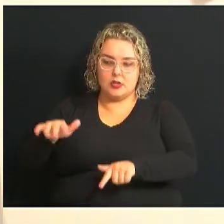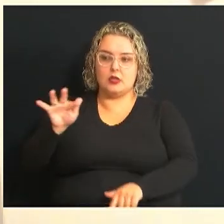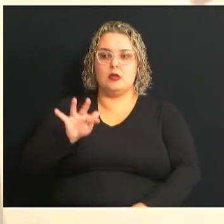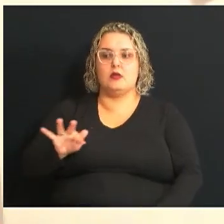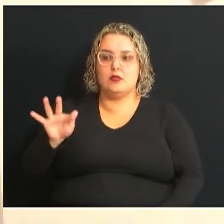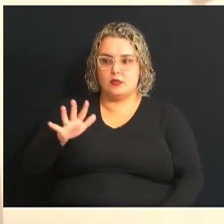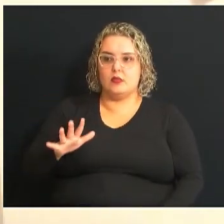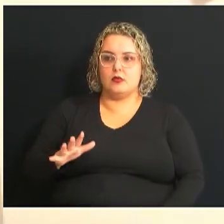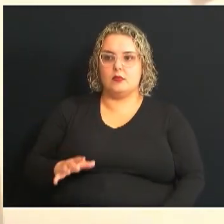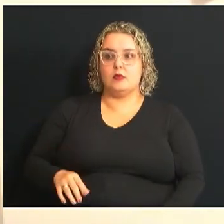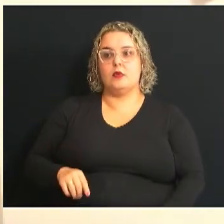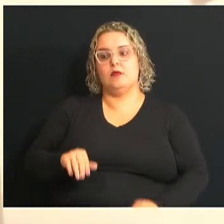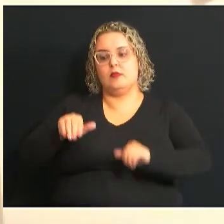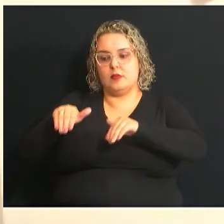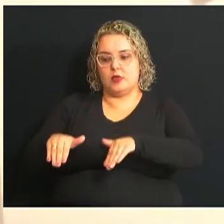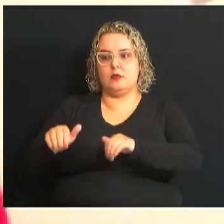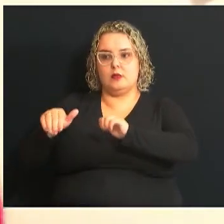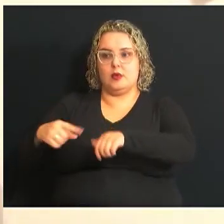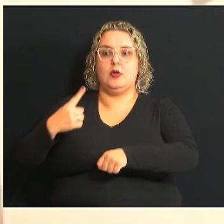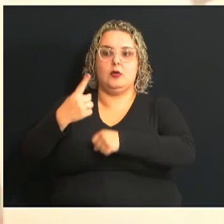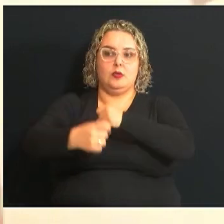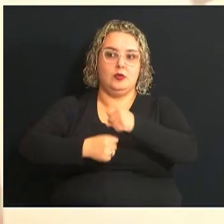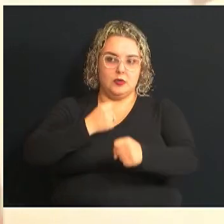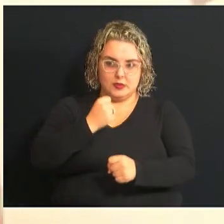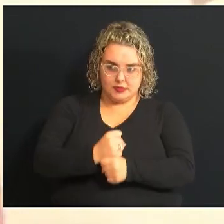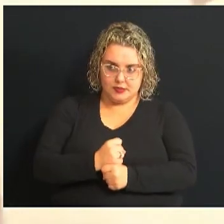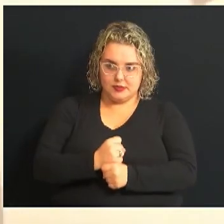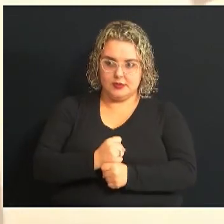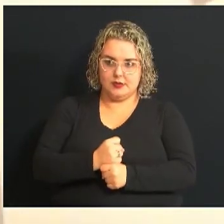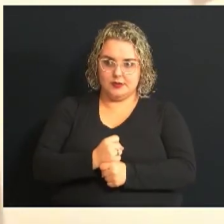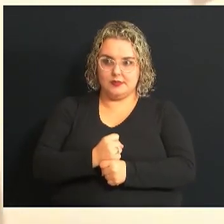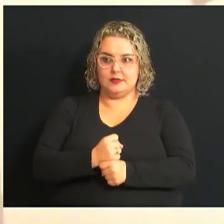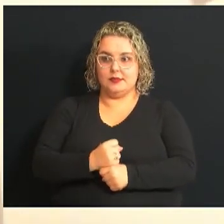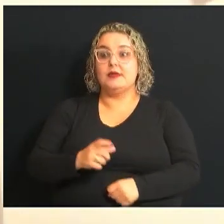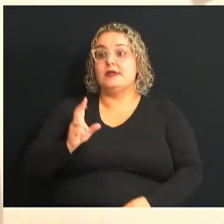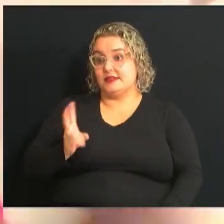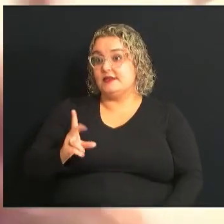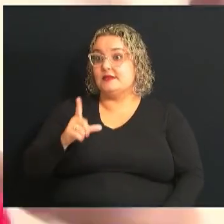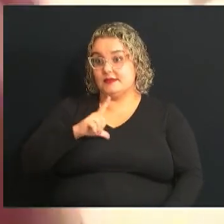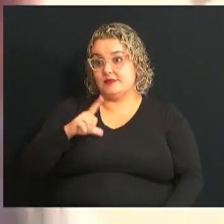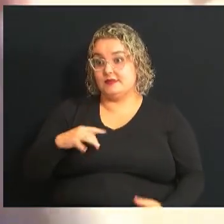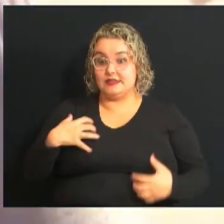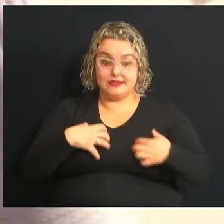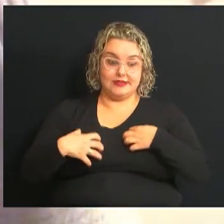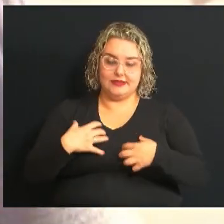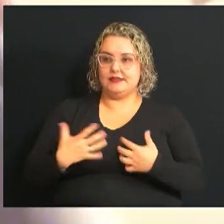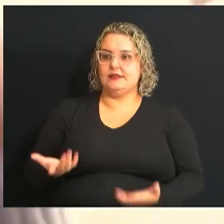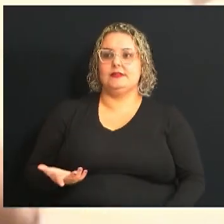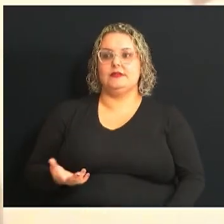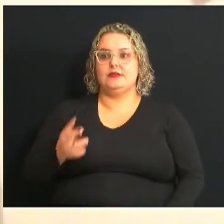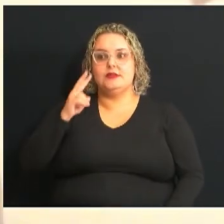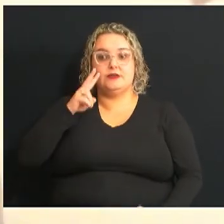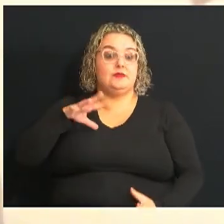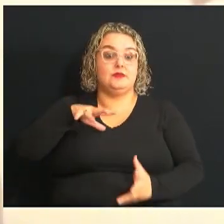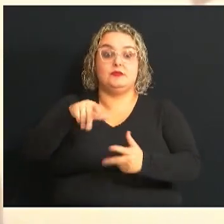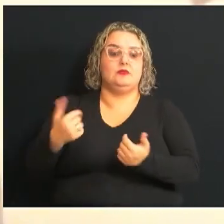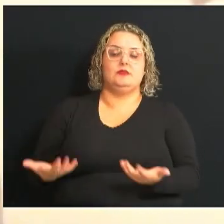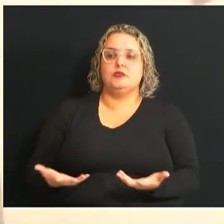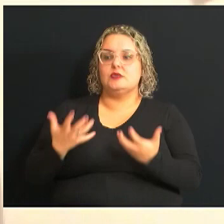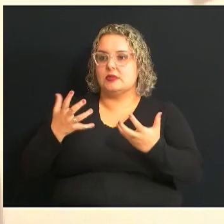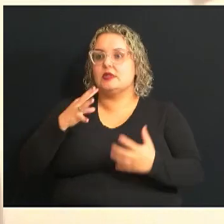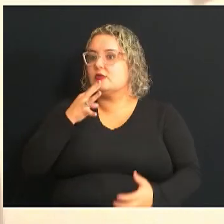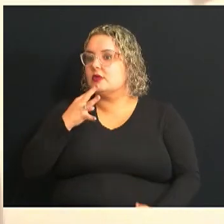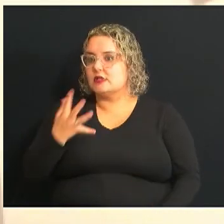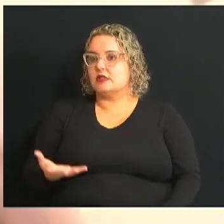fui para a Austrália. Eu passei um ano morando na Austrália, porque eu sempre tive, né, essa inquietação, essa coisa de sair, de ver o mundo e tal. E quando